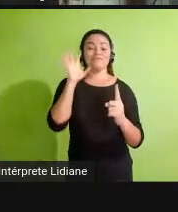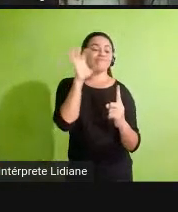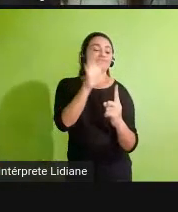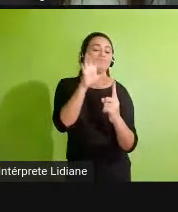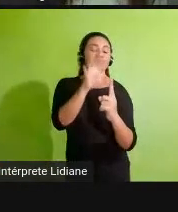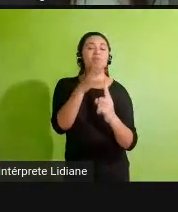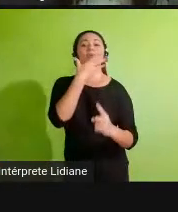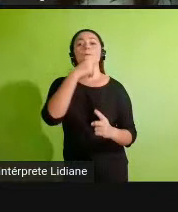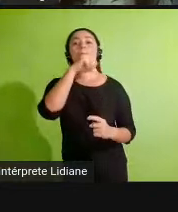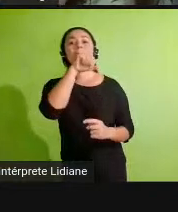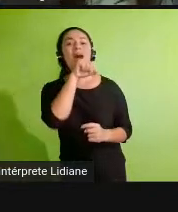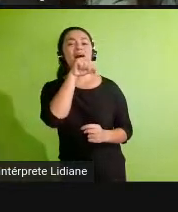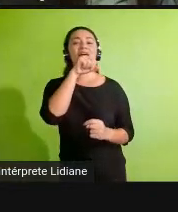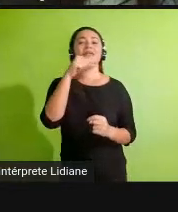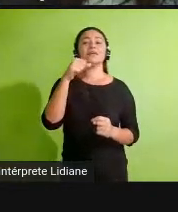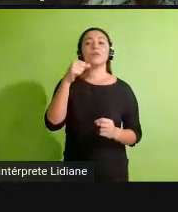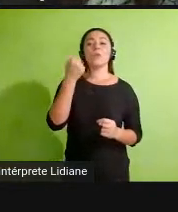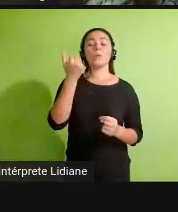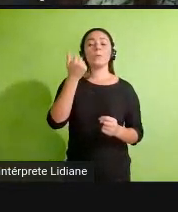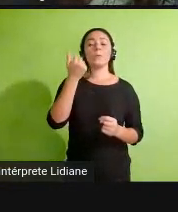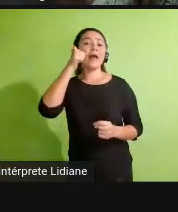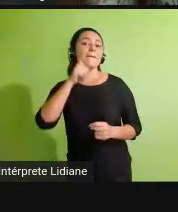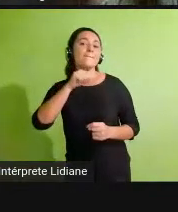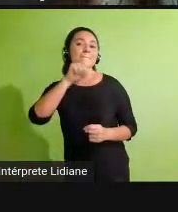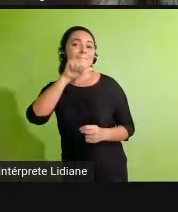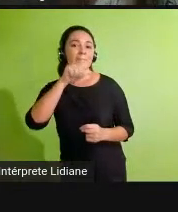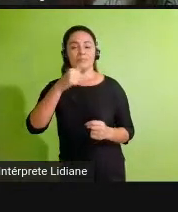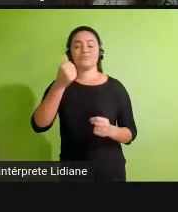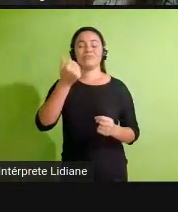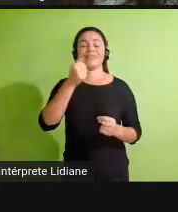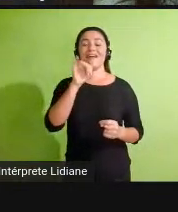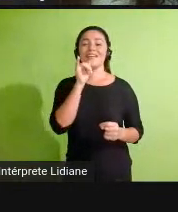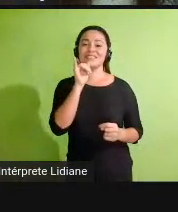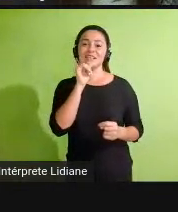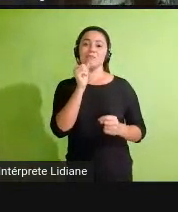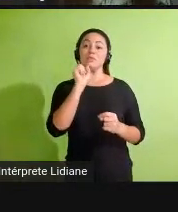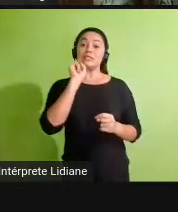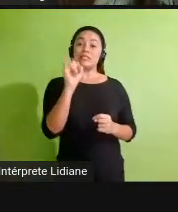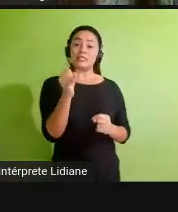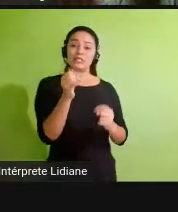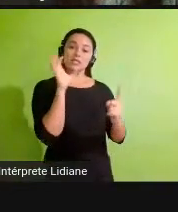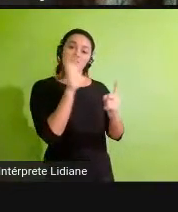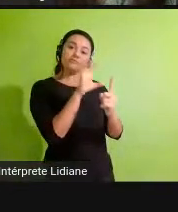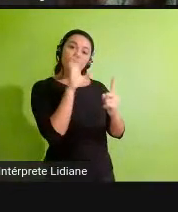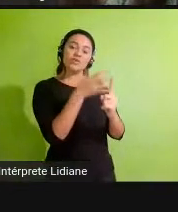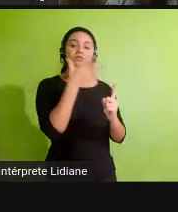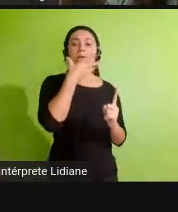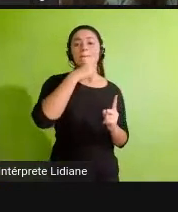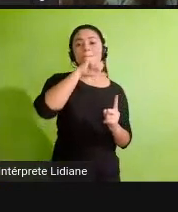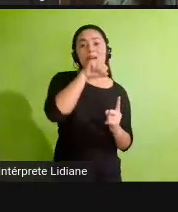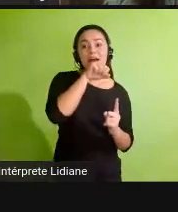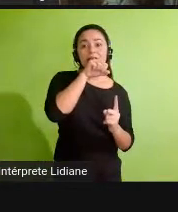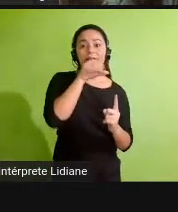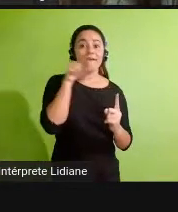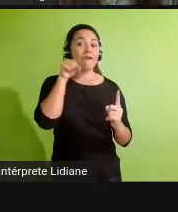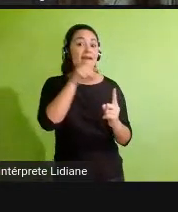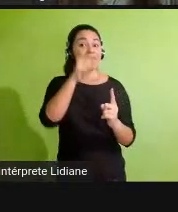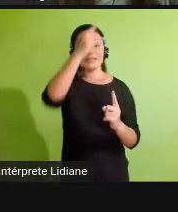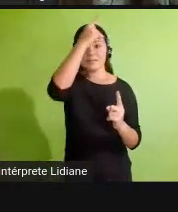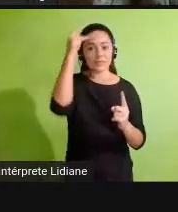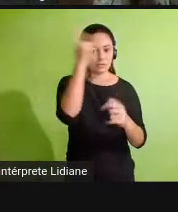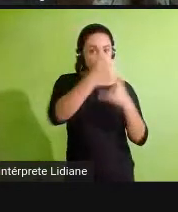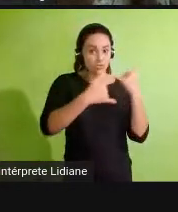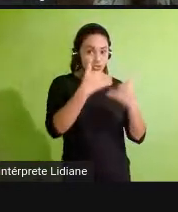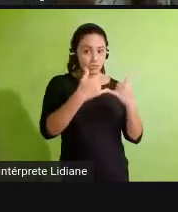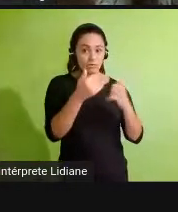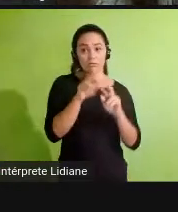do que se ele escolhesse, por exemplo, que ela se inspira na mãe. Eu vou tentar, só o professor Luiz, eu vou tentar compartilhar aqui uma slide que está atualizada, pode